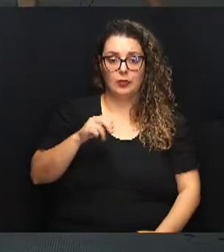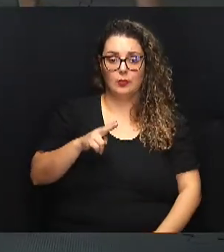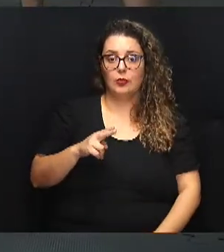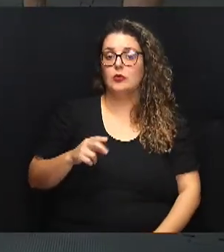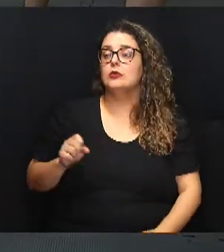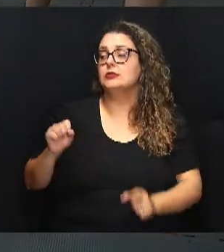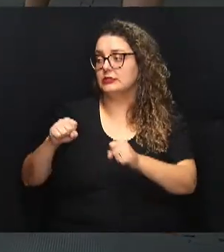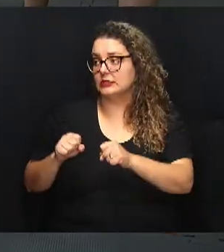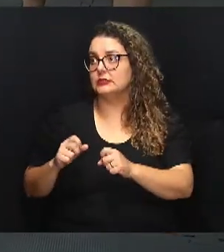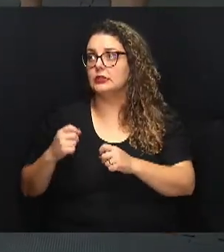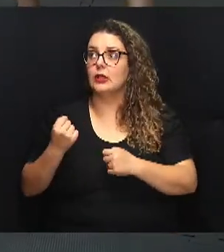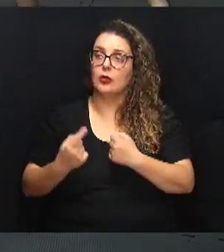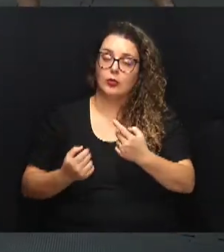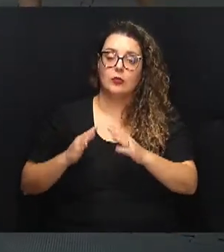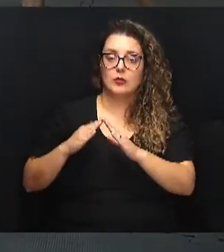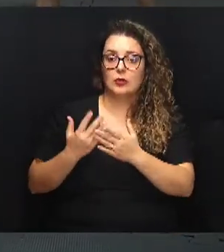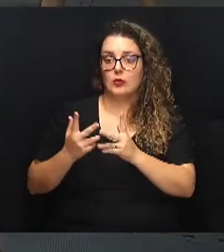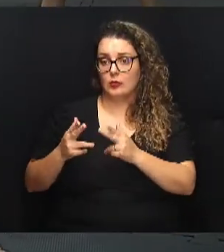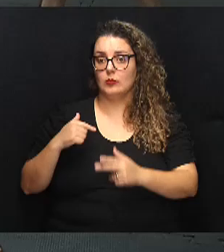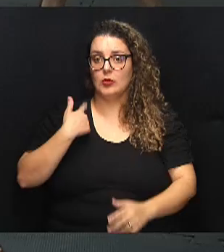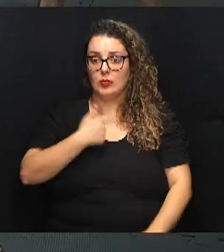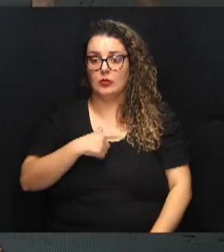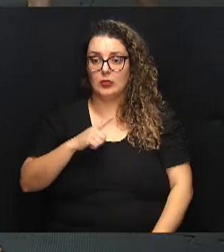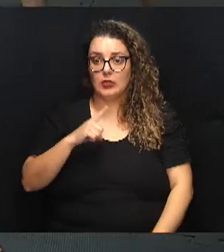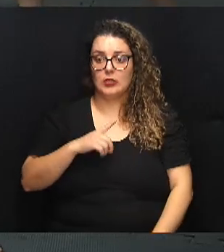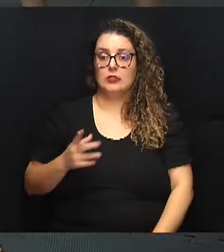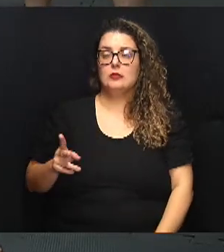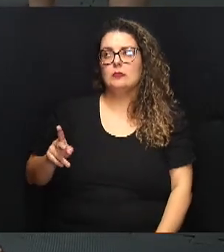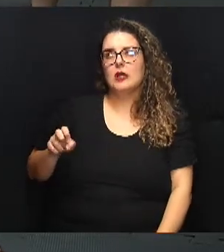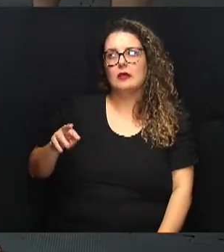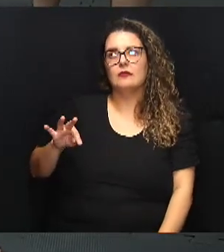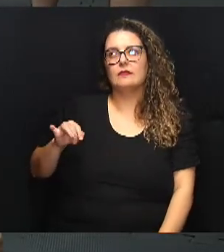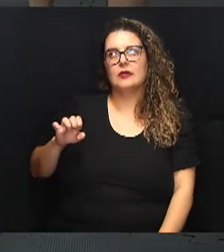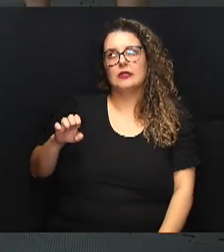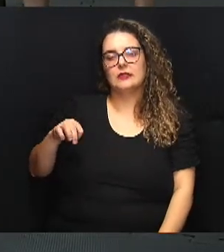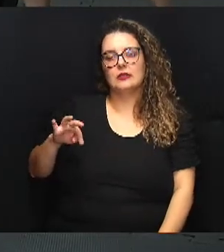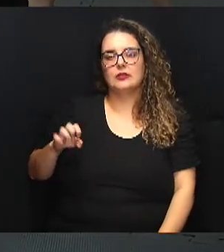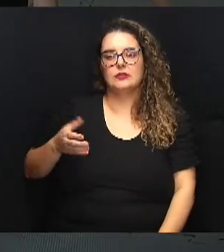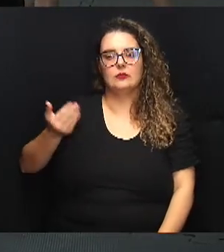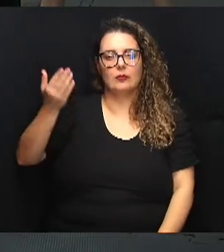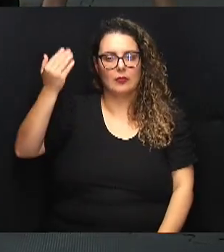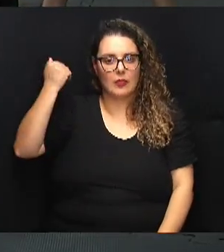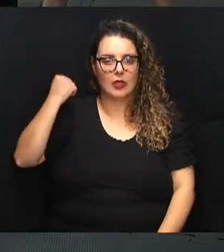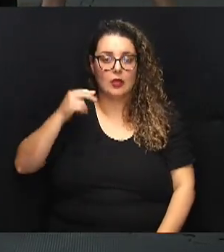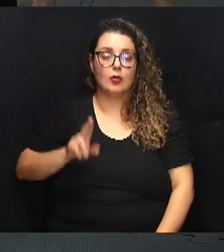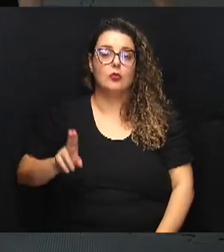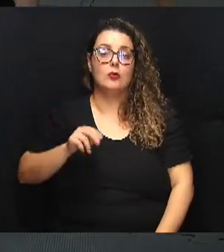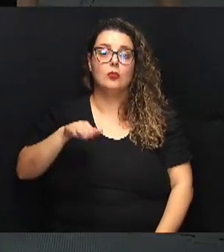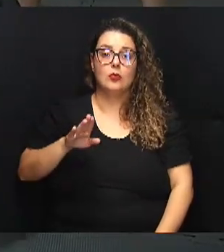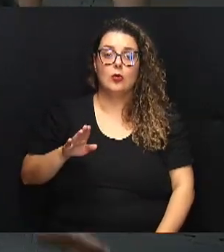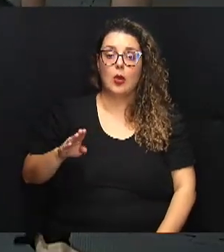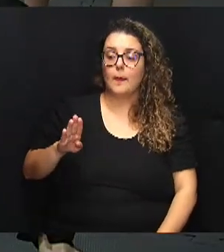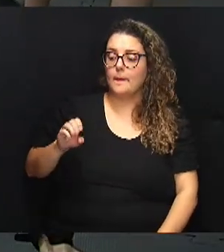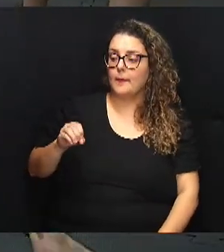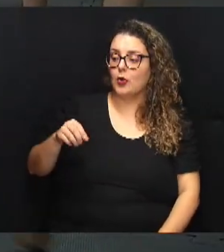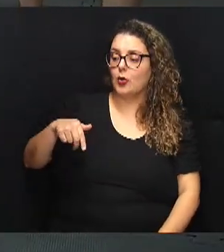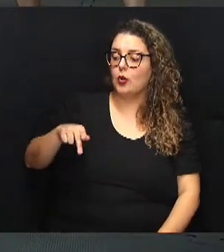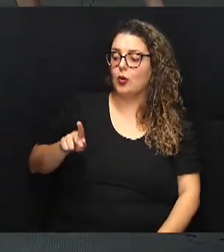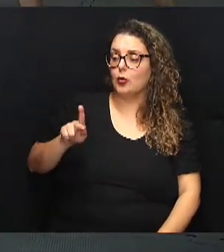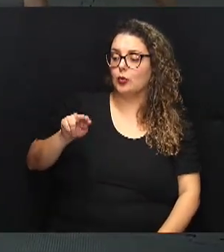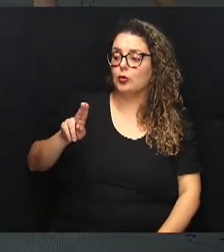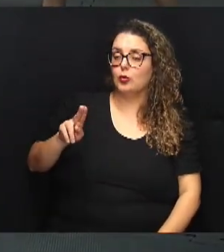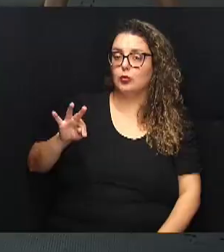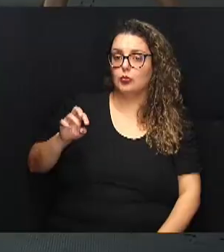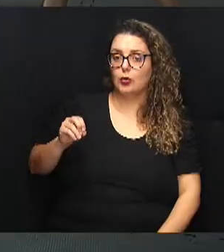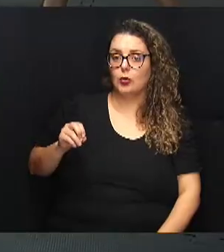por exemplo, que tem uma vertente um pouco mais antiga, utilizam muito mais a bokuto, que é a espada de madeira que